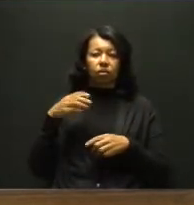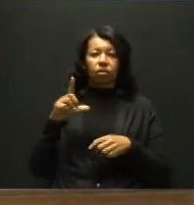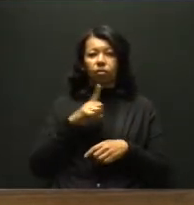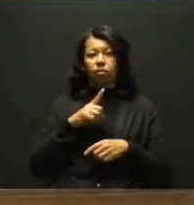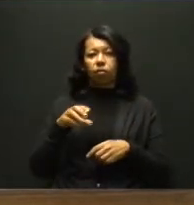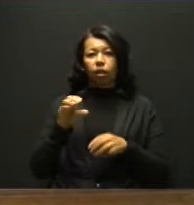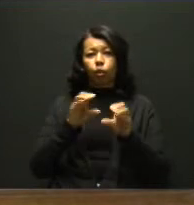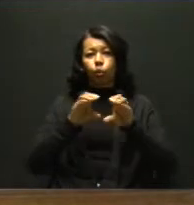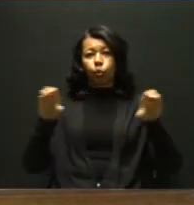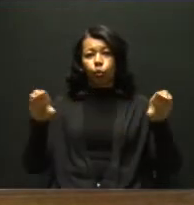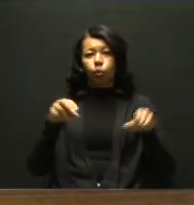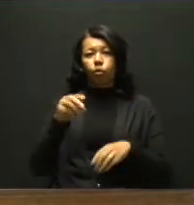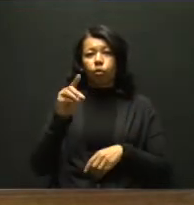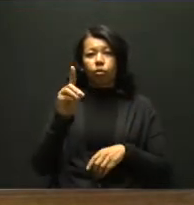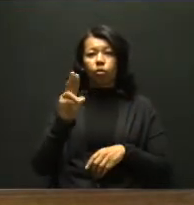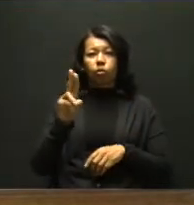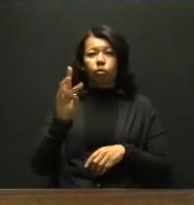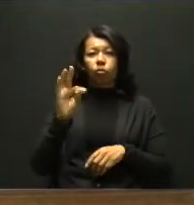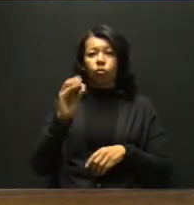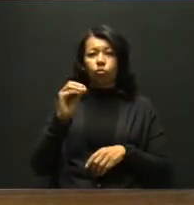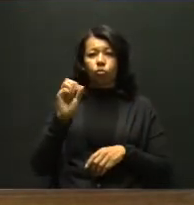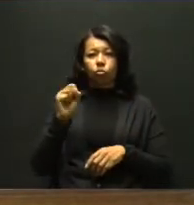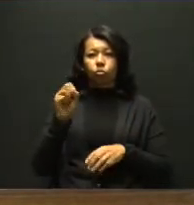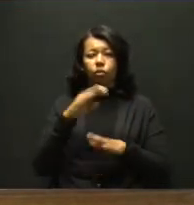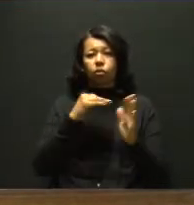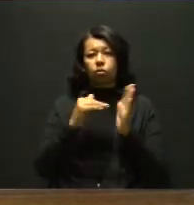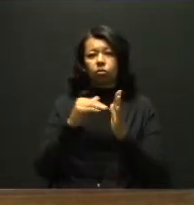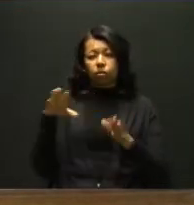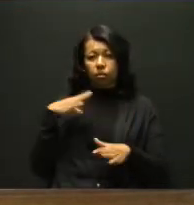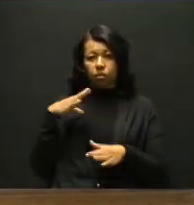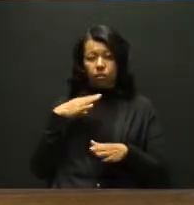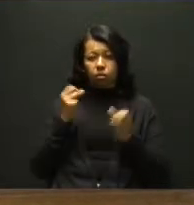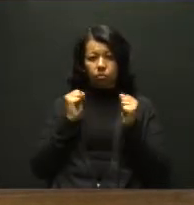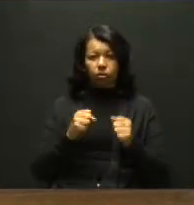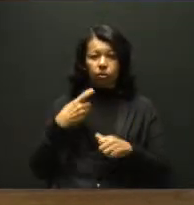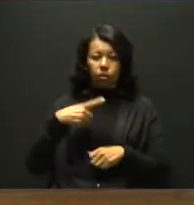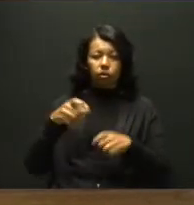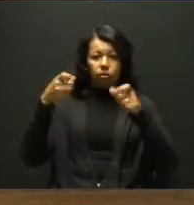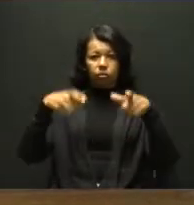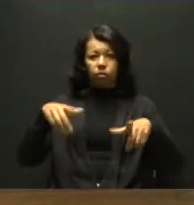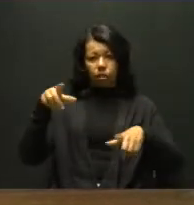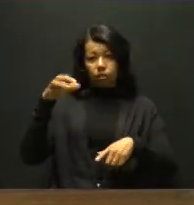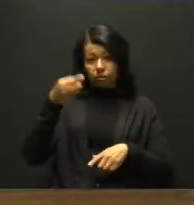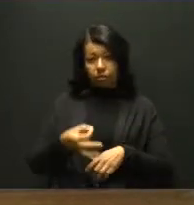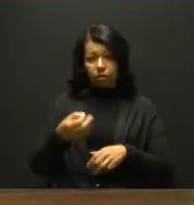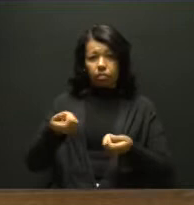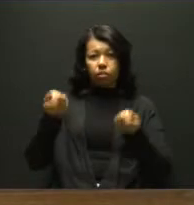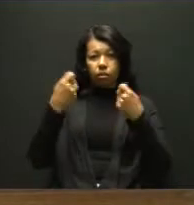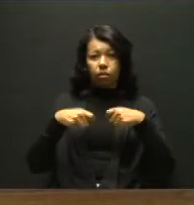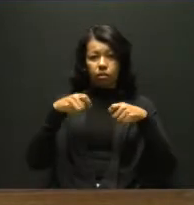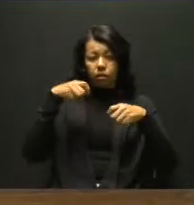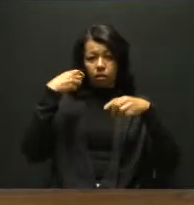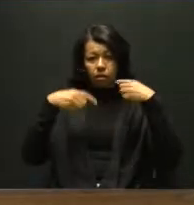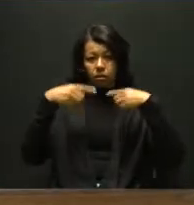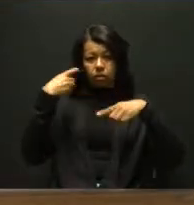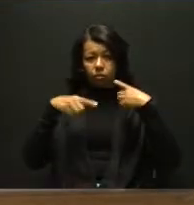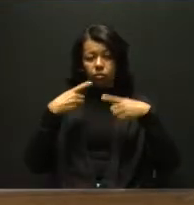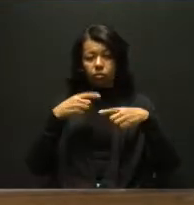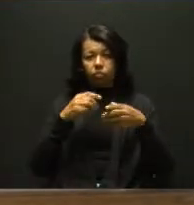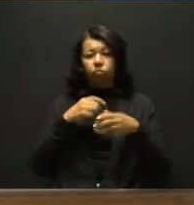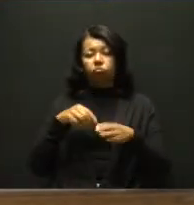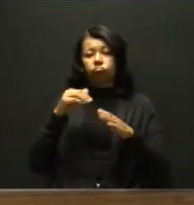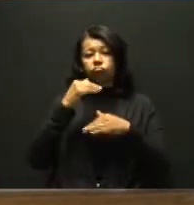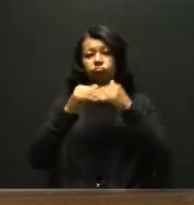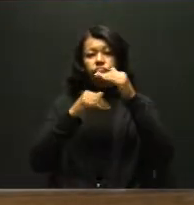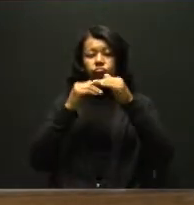então acho que para a gente resolver esse problema que poderia na essência e trazer a discussão de um plano municipal de